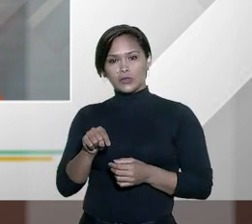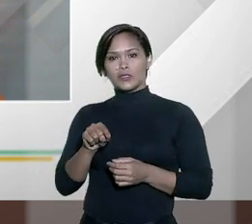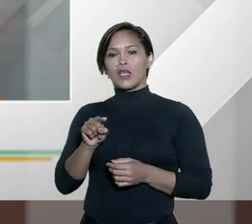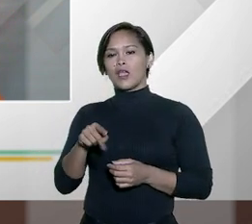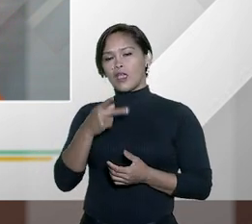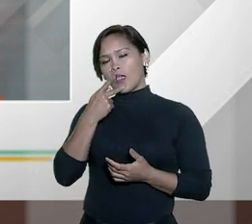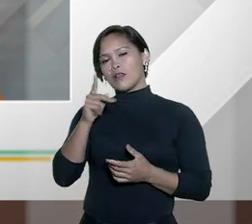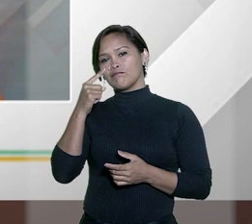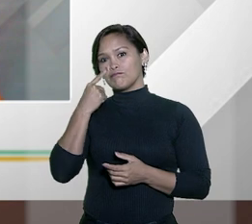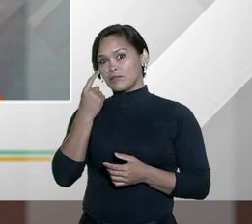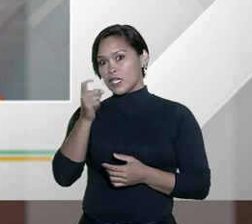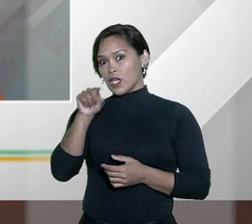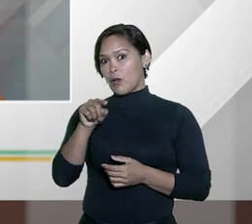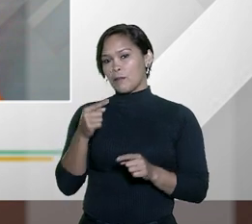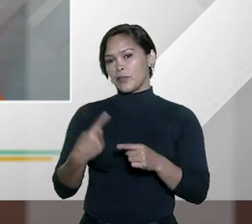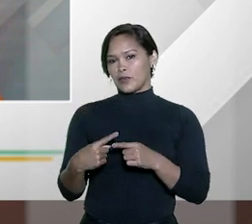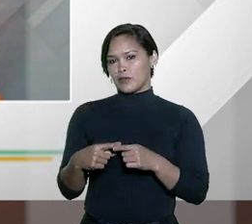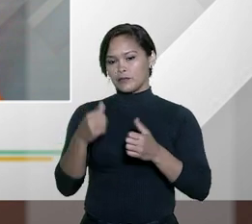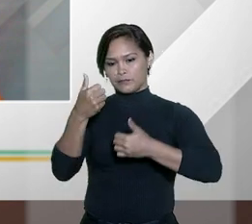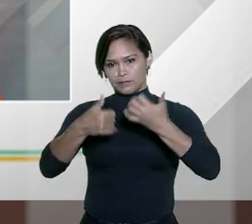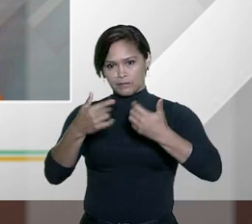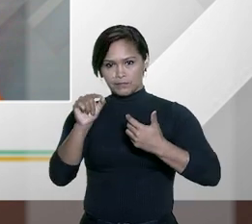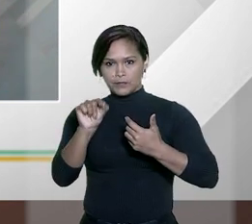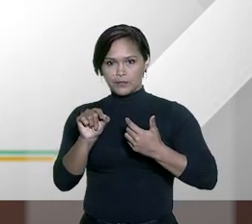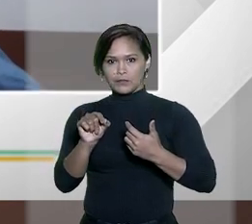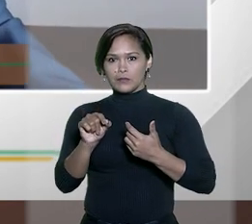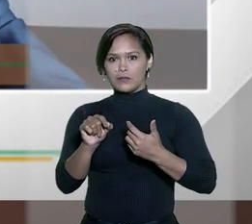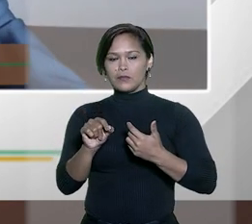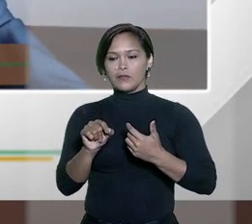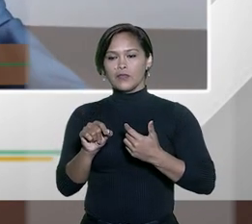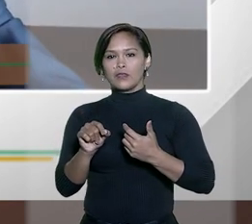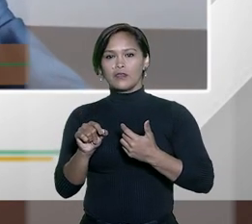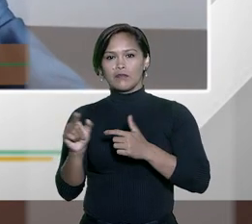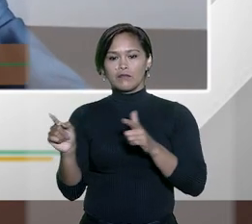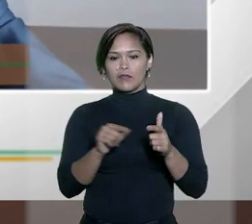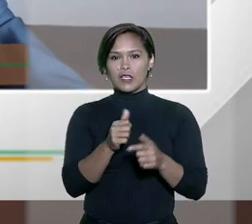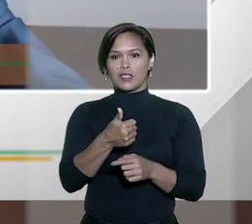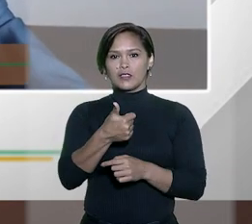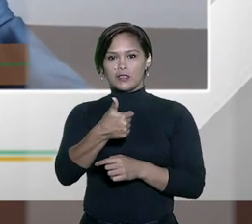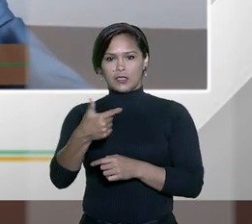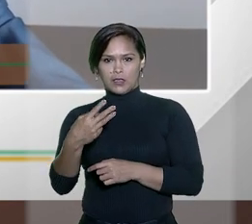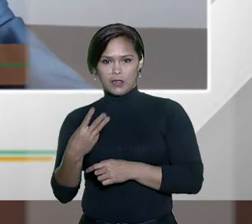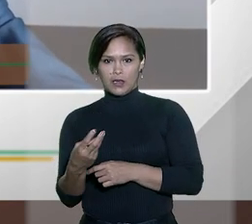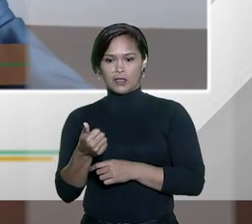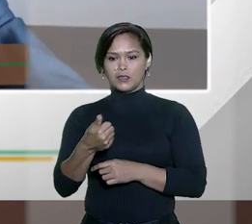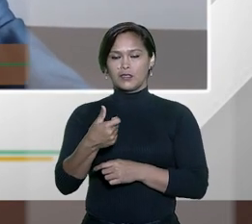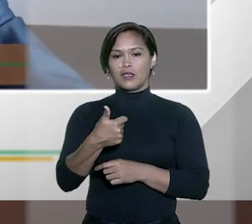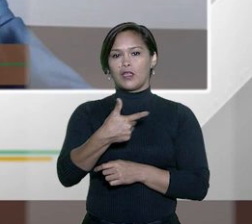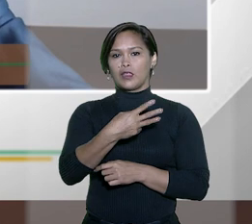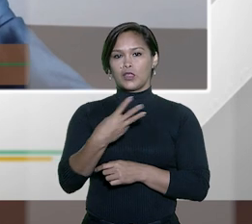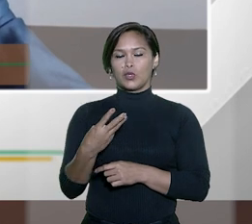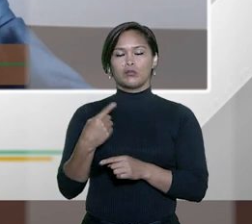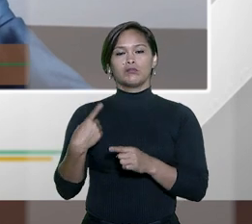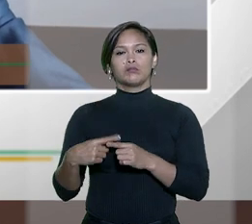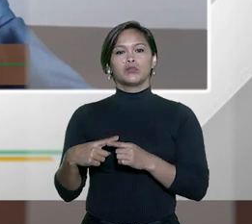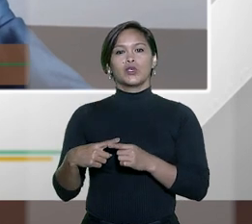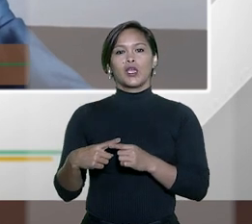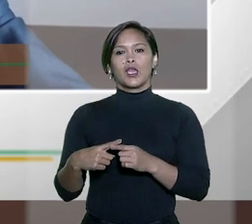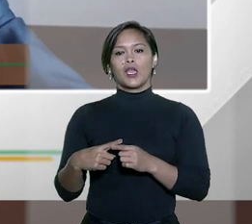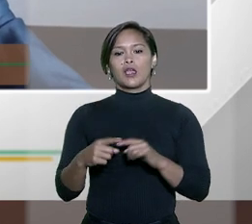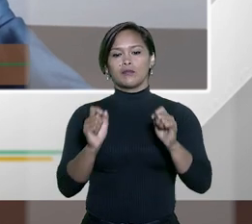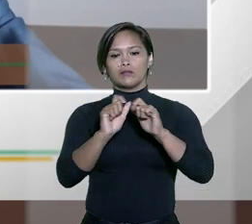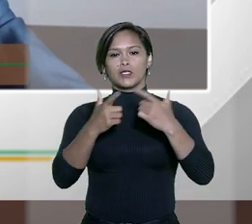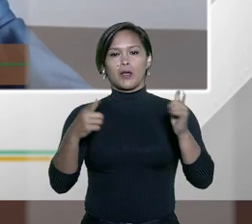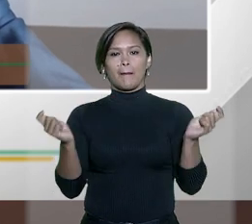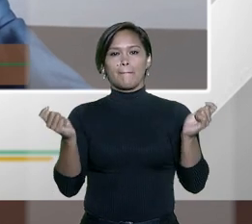um aspecto bem interessante, que vem com a emenda 113, vem com a emenda 114, que é a